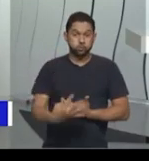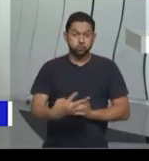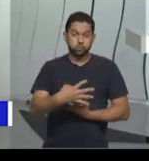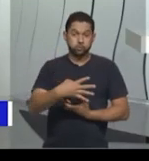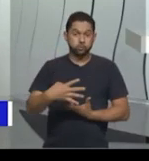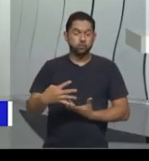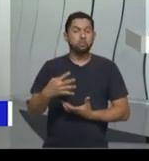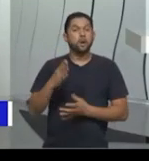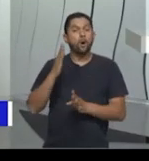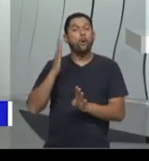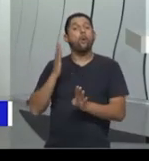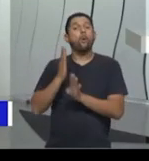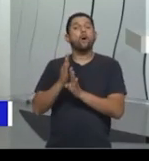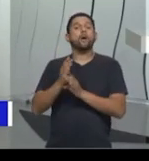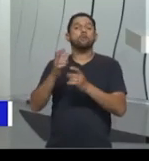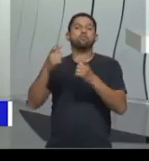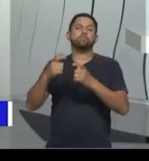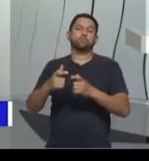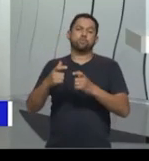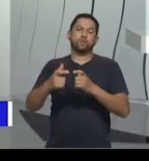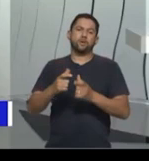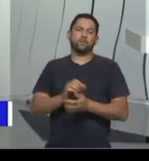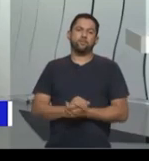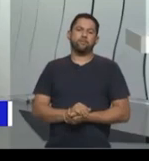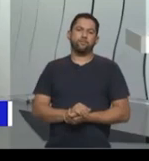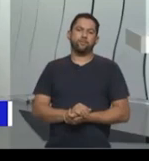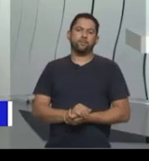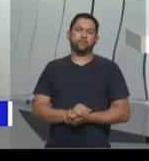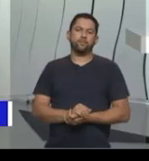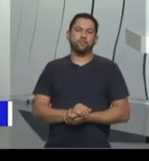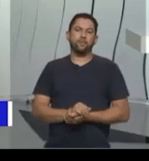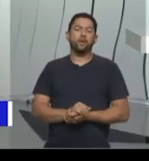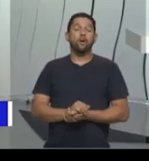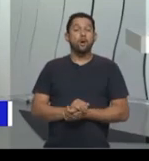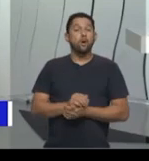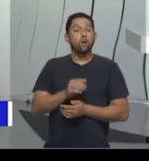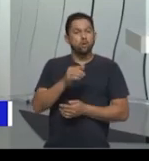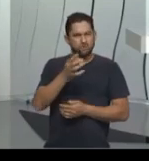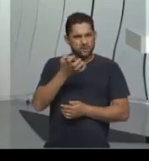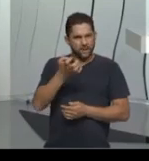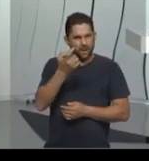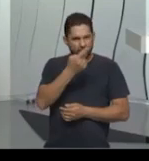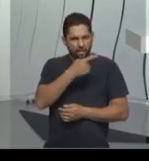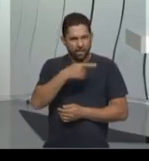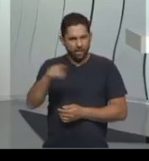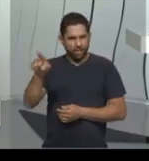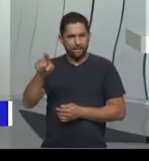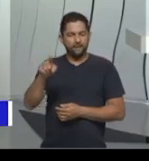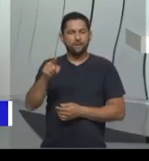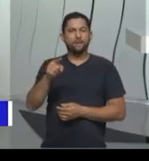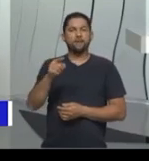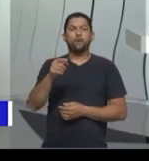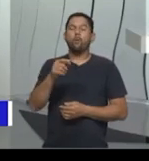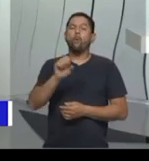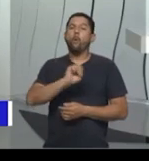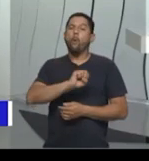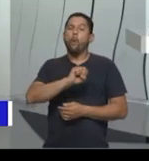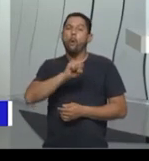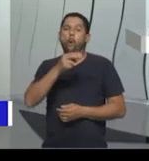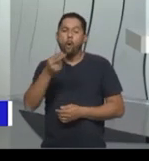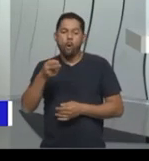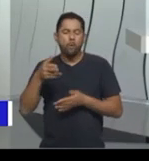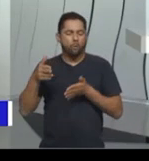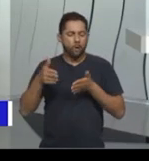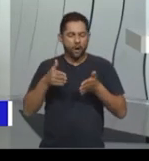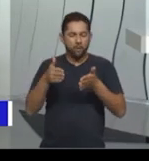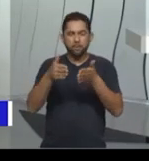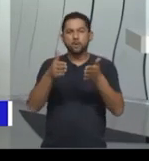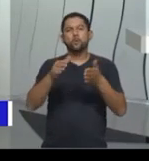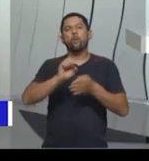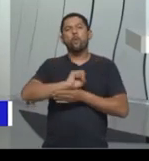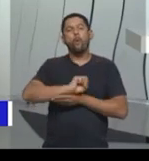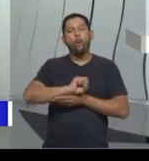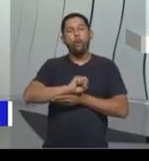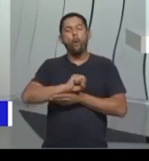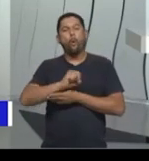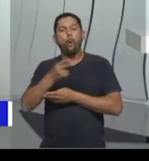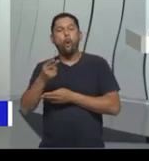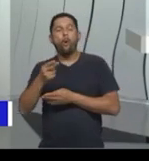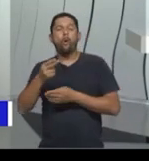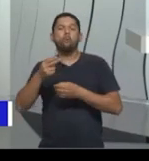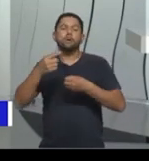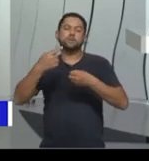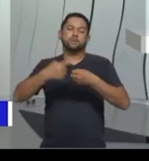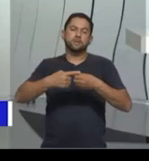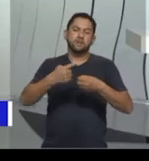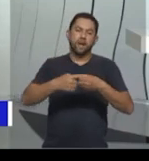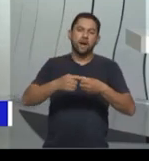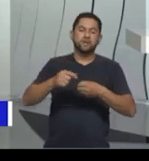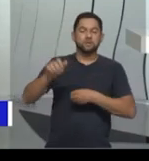um determinado ponto, né? Um lugar que você queira ir, um trajeto, um ponto, uma cidade, alguma